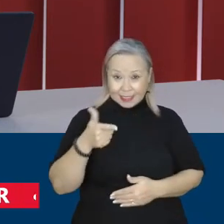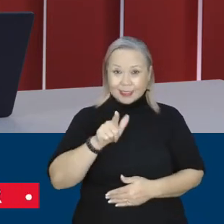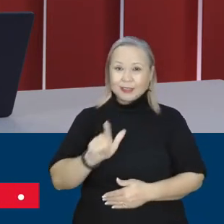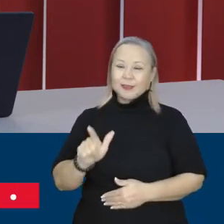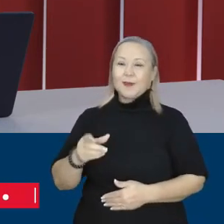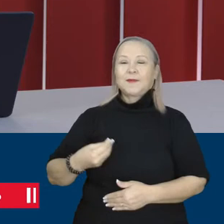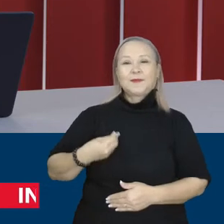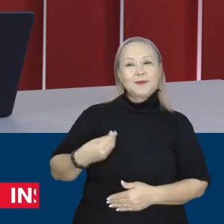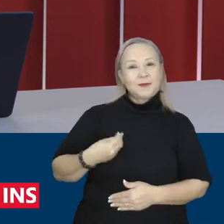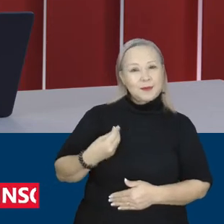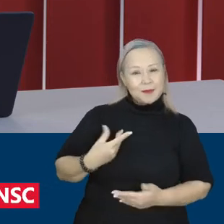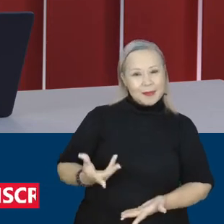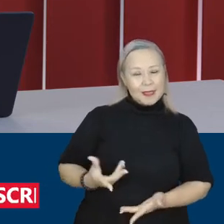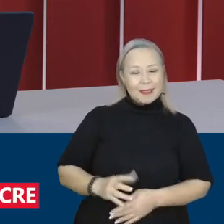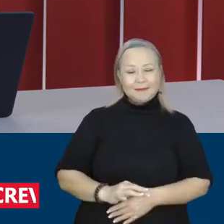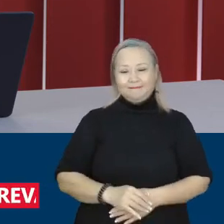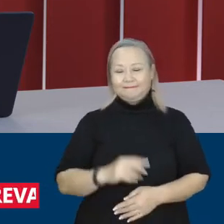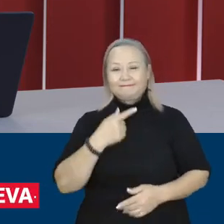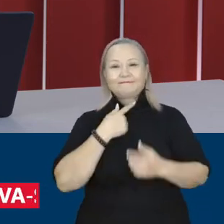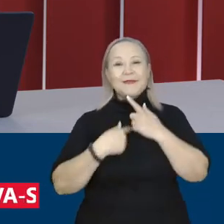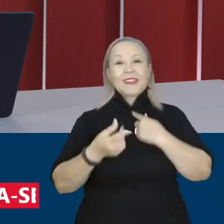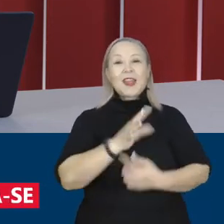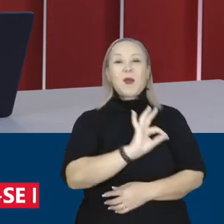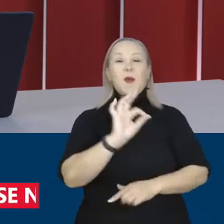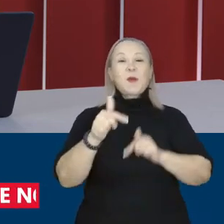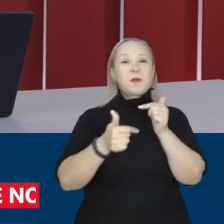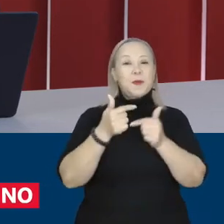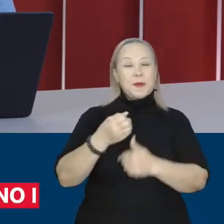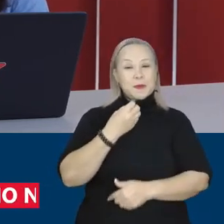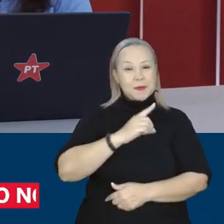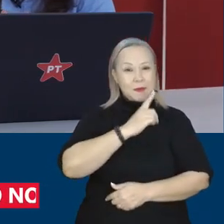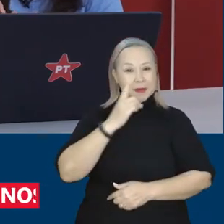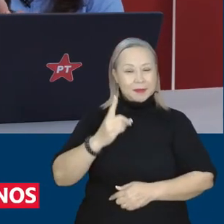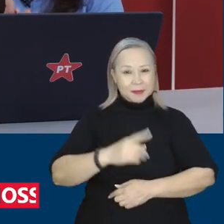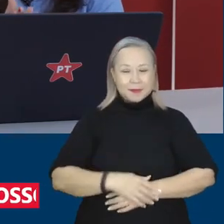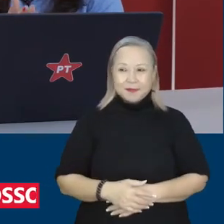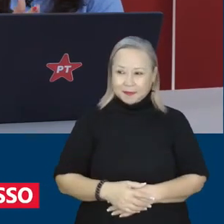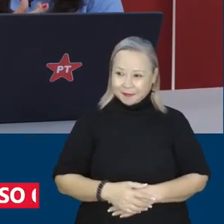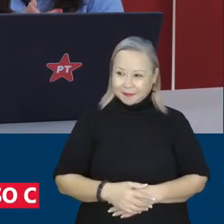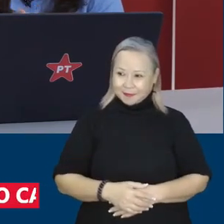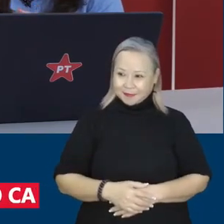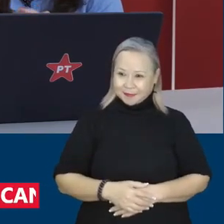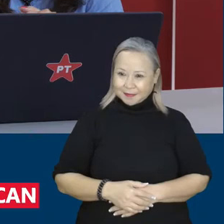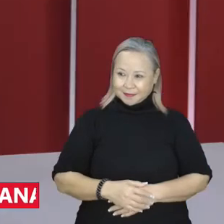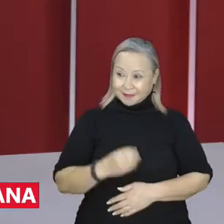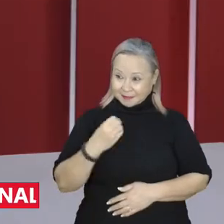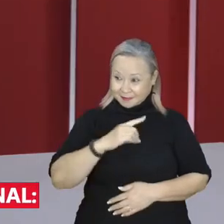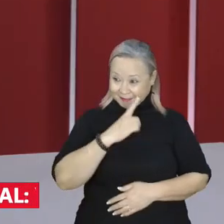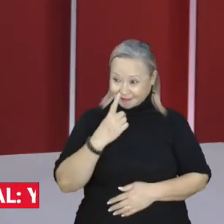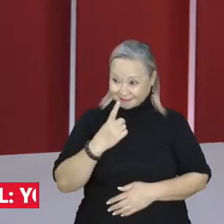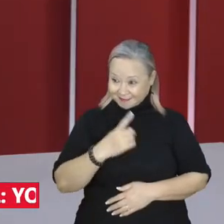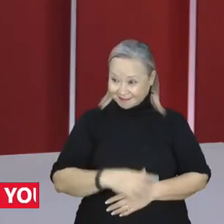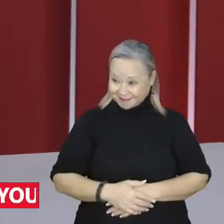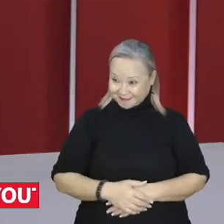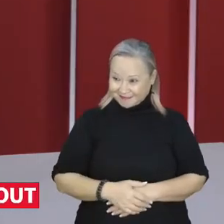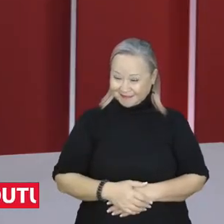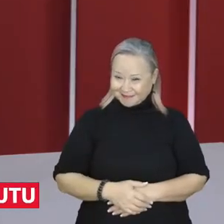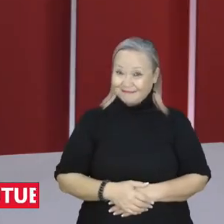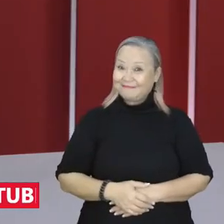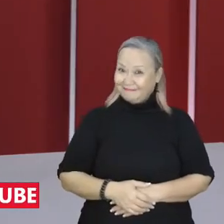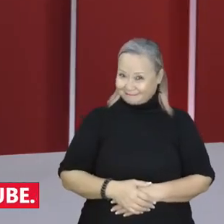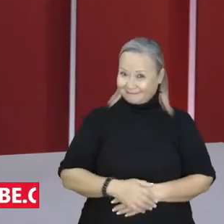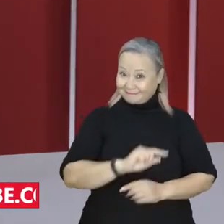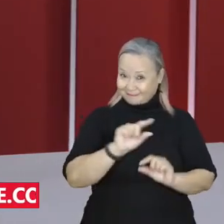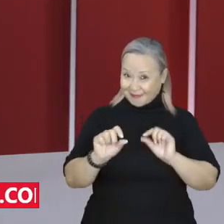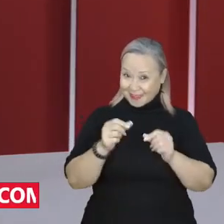estar aqui com a gente desejo um ótimo trabalho para vocês um bom dia Bom dia até mais é isso